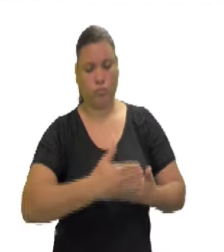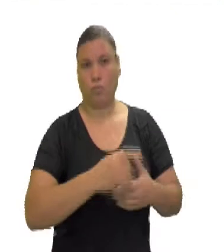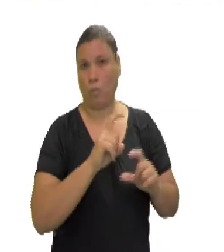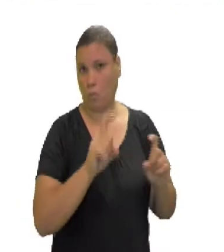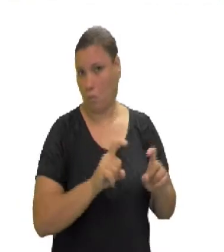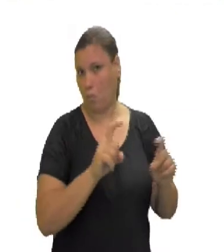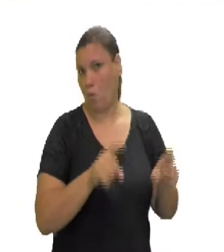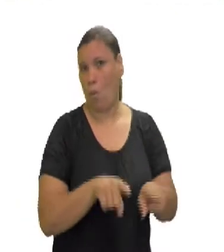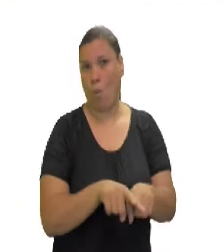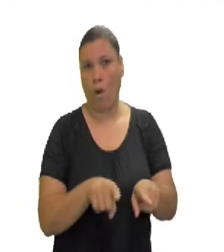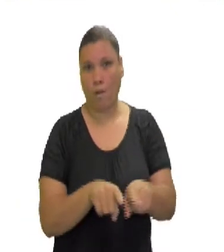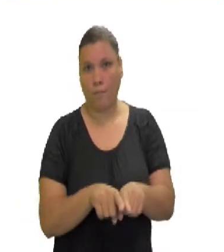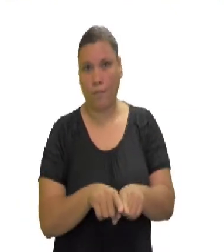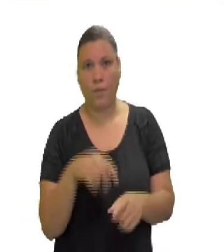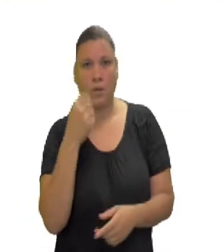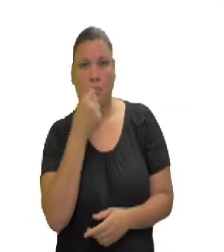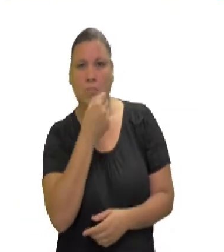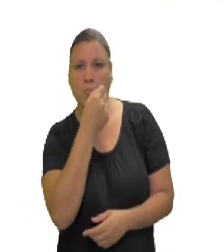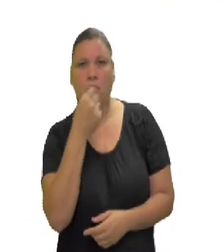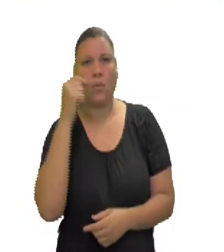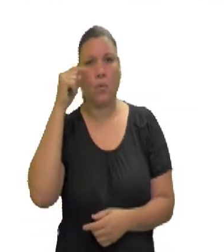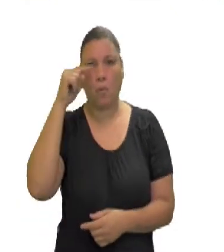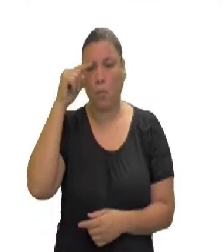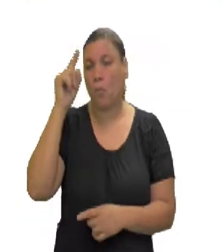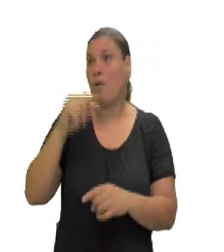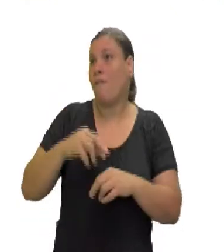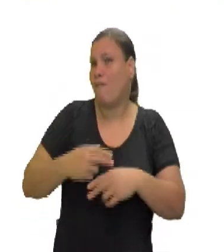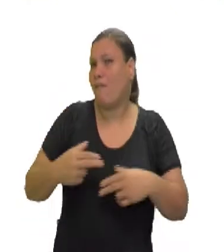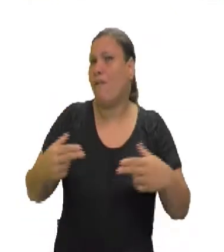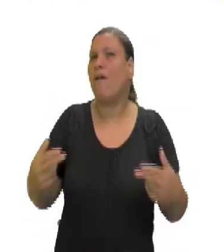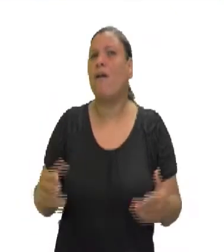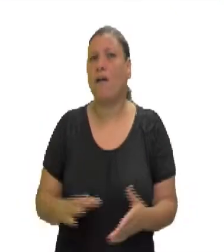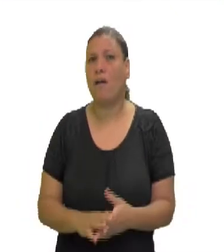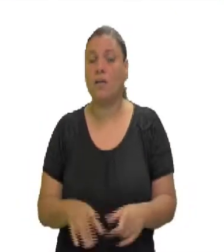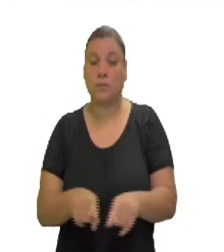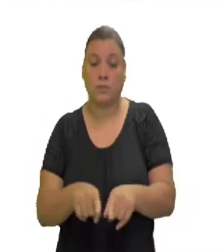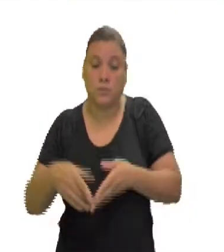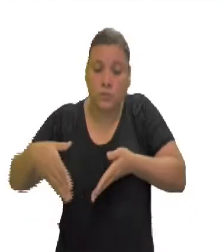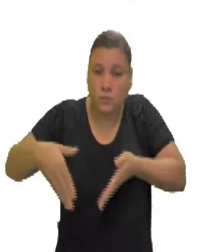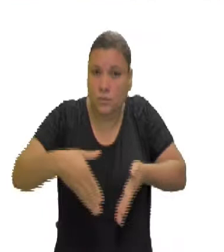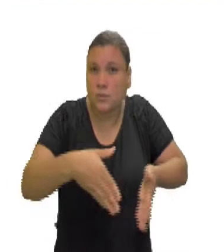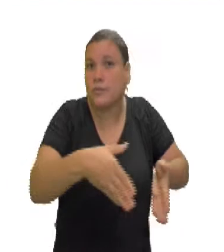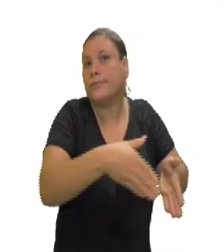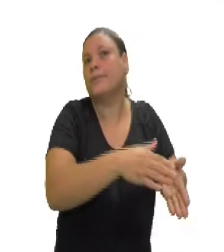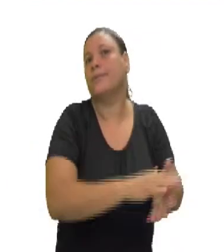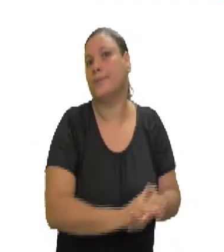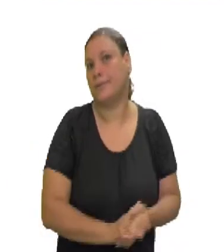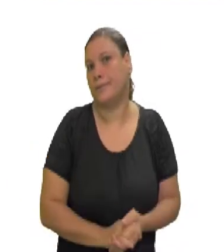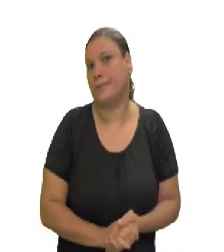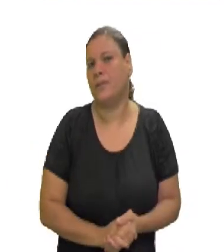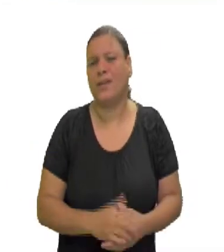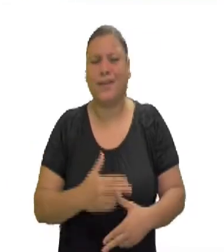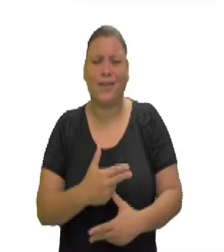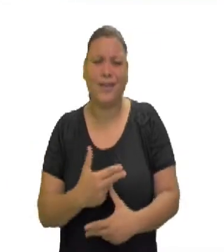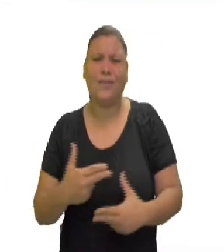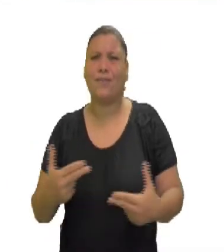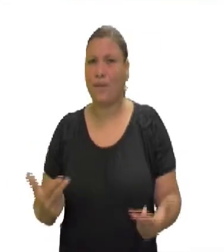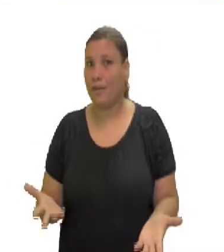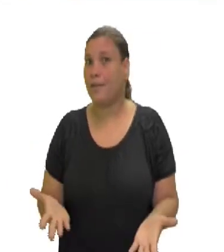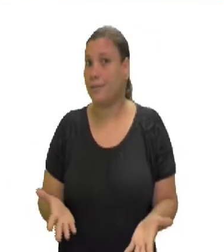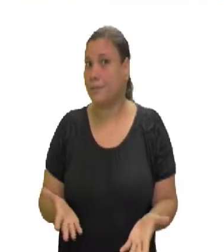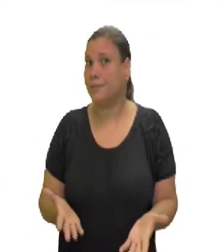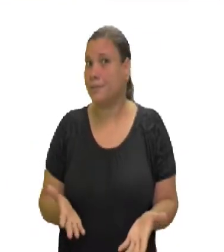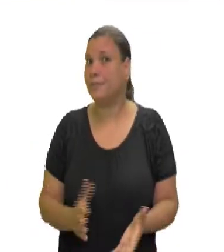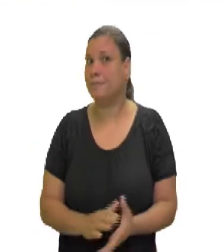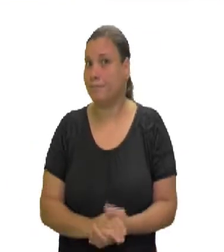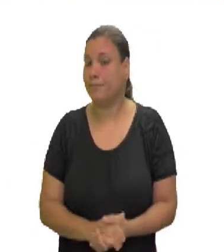muitos minérios na fabricação de cosméticos e também de estruturas metálicas. Por exemplo, o minério de ferro, ele é fundido